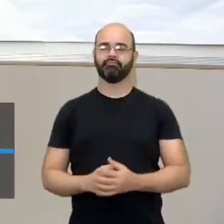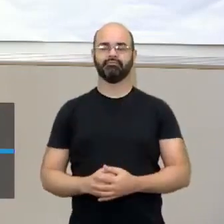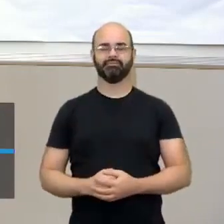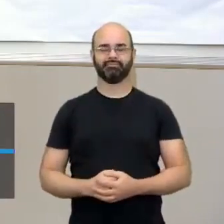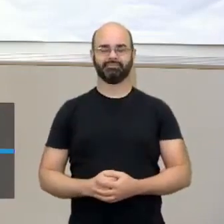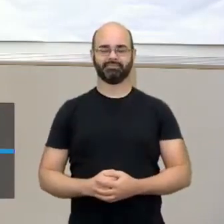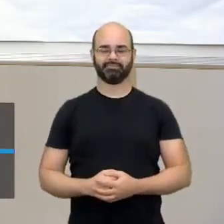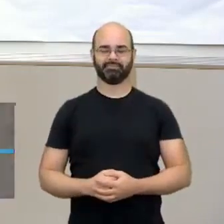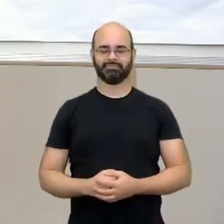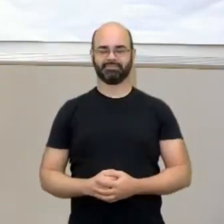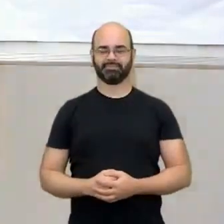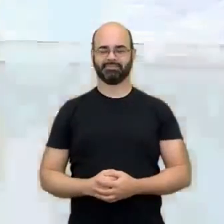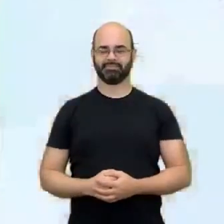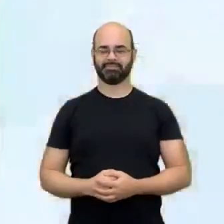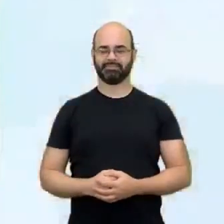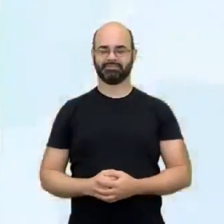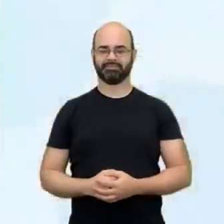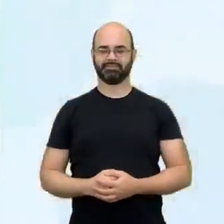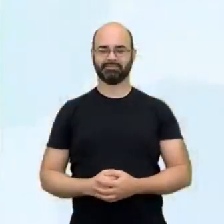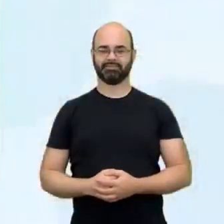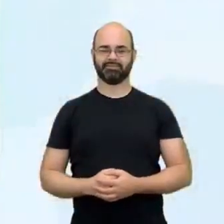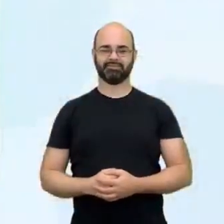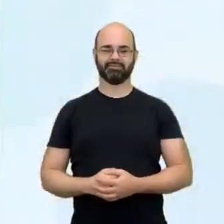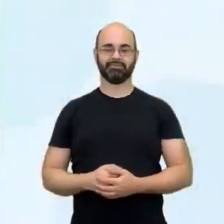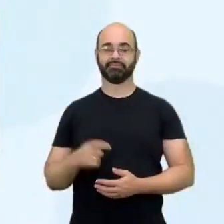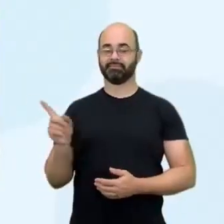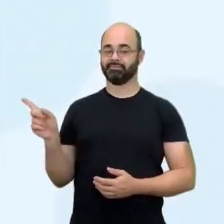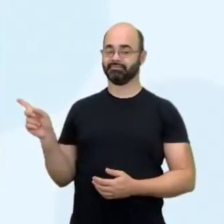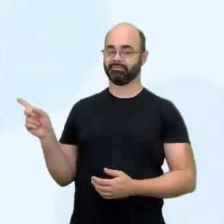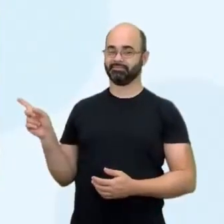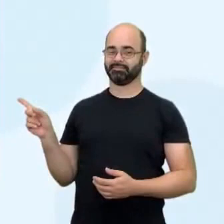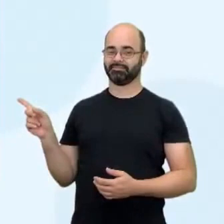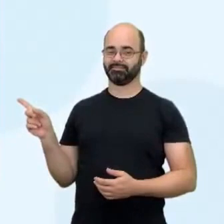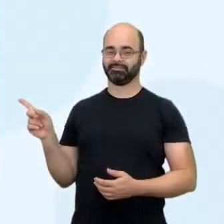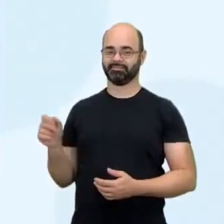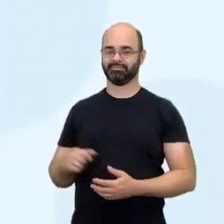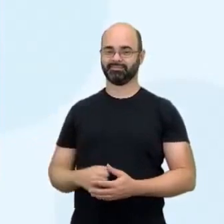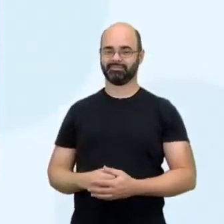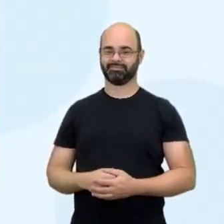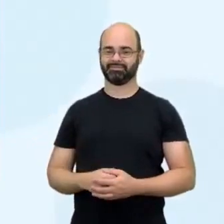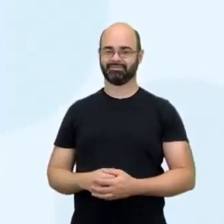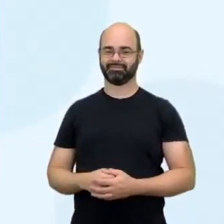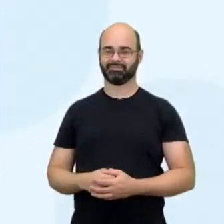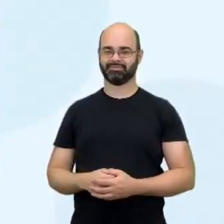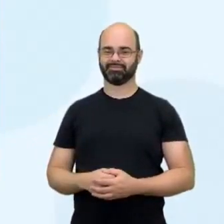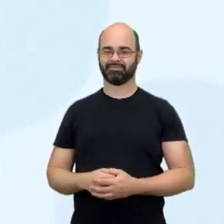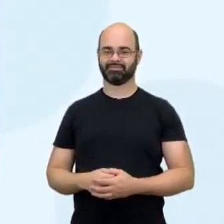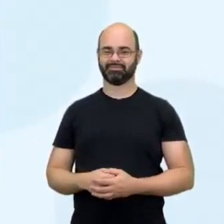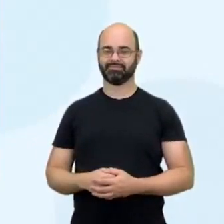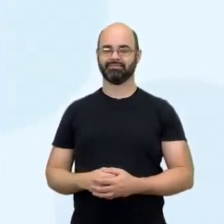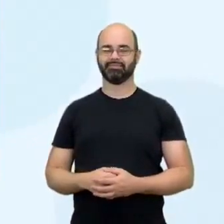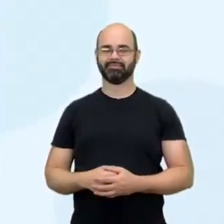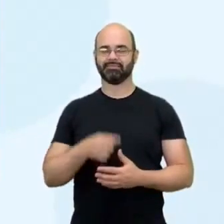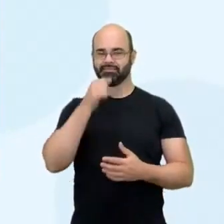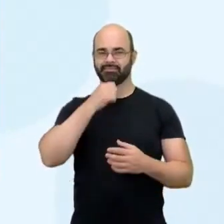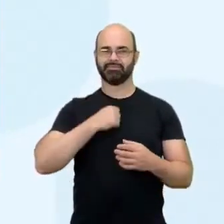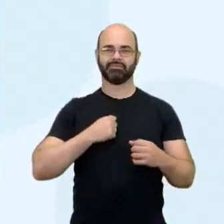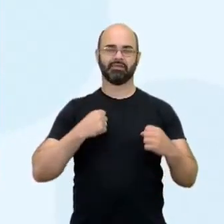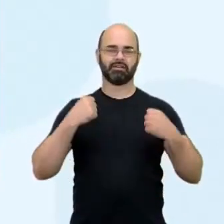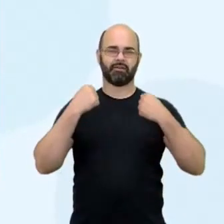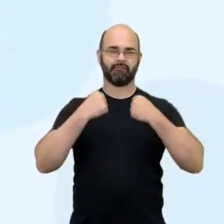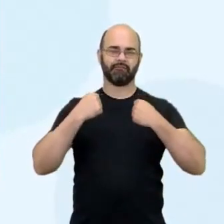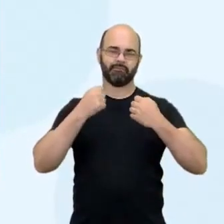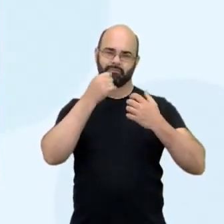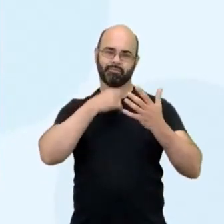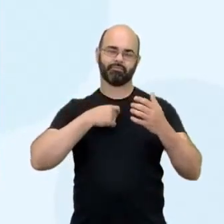E vamos lá, um exemplo aqui para vocês. Na tela, olha que bonito isso aqui. Never stop fighting. Nunca pare de lutar.